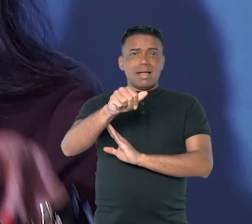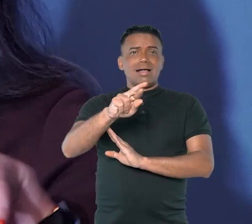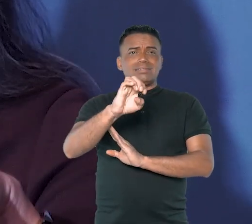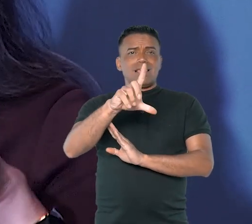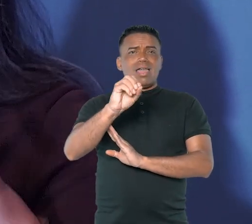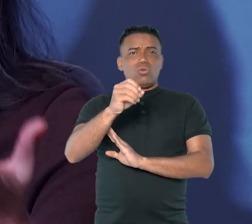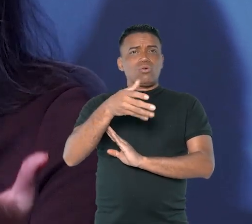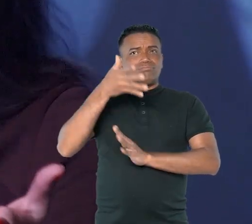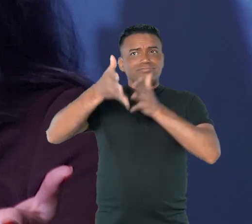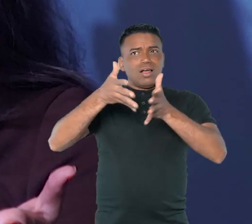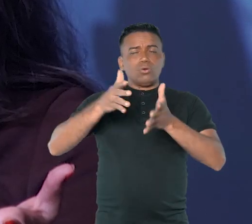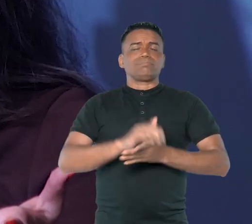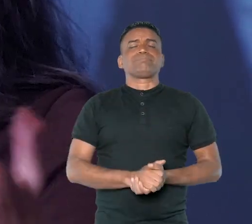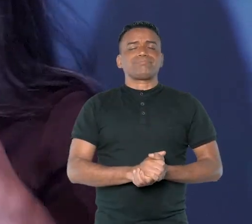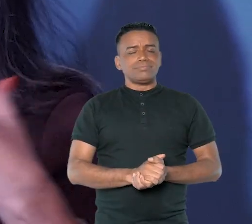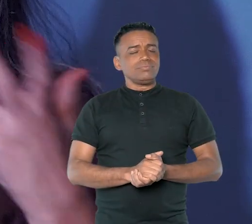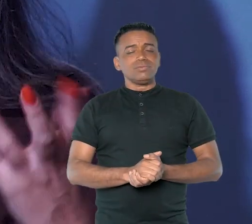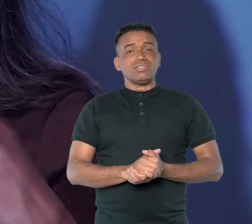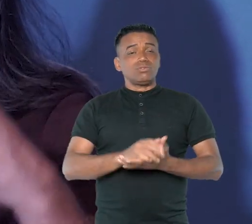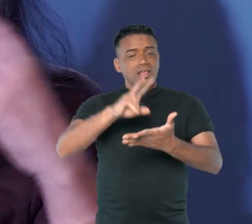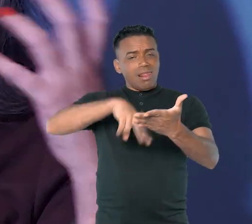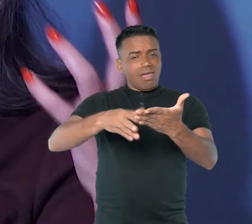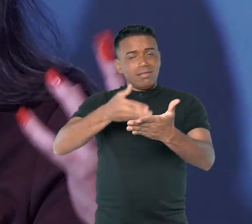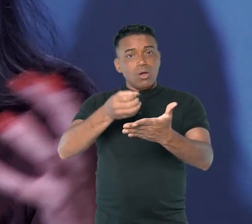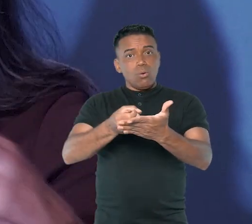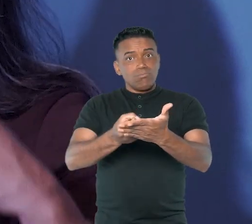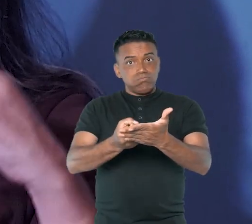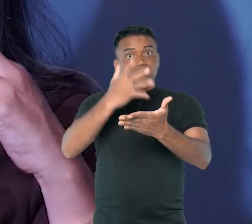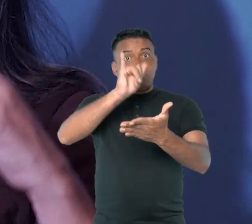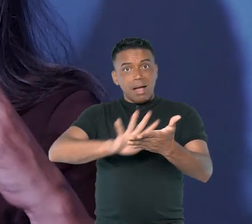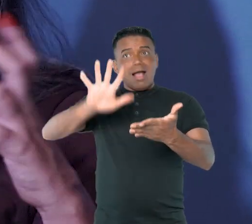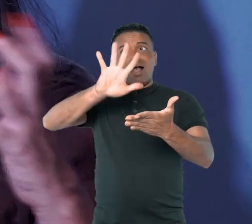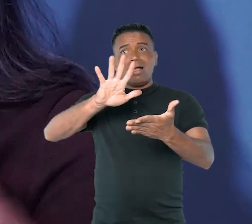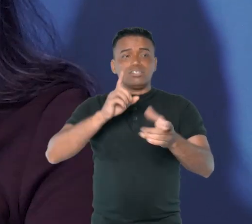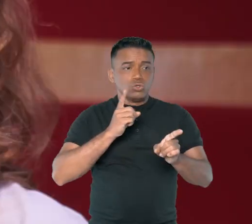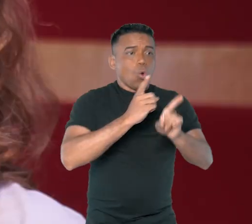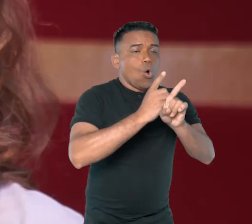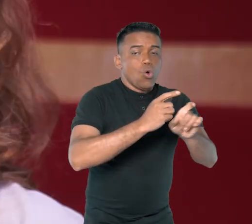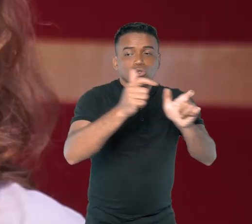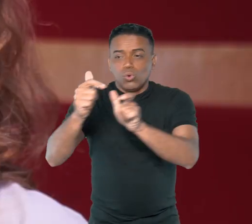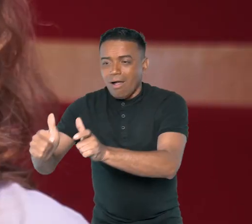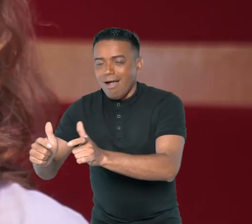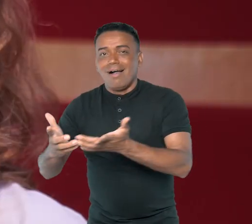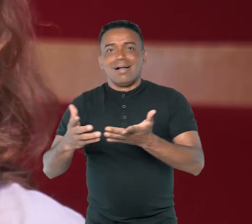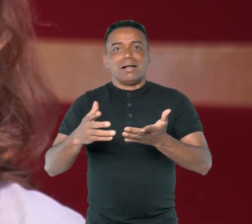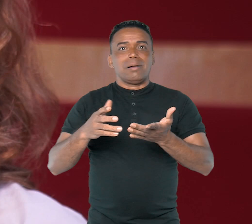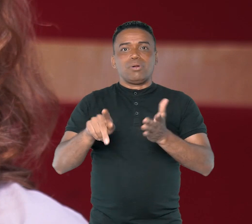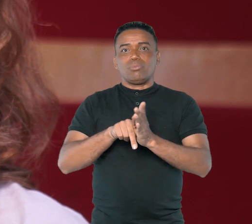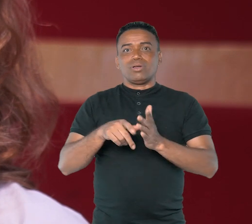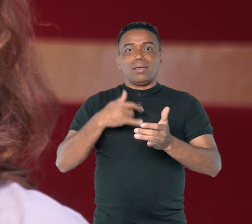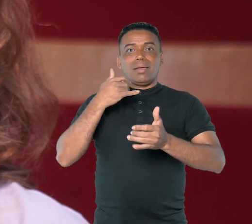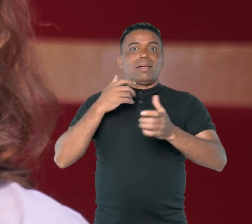salta de cada texto é uma cena normalmente, né? Assim, é um encontro, um lugar. Então você vai desde um carrossel